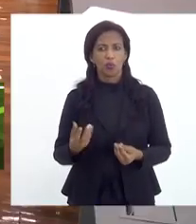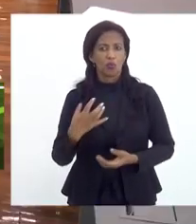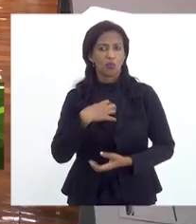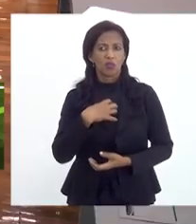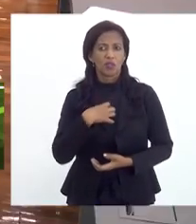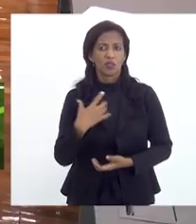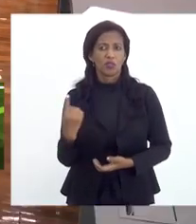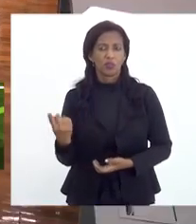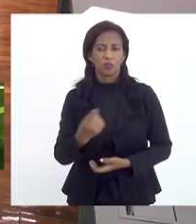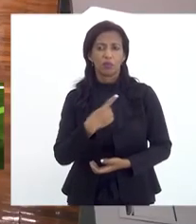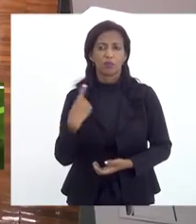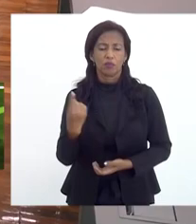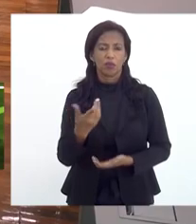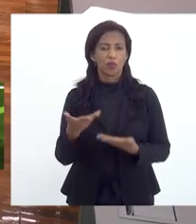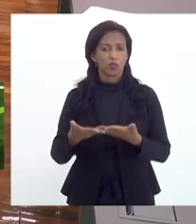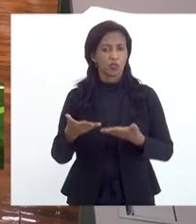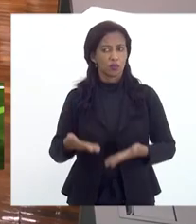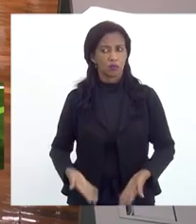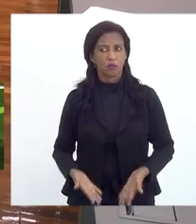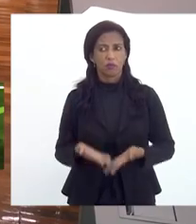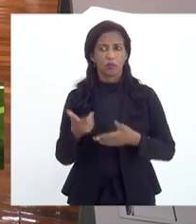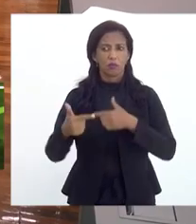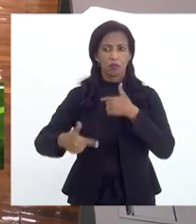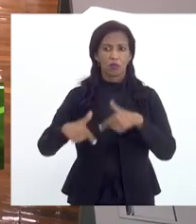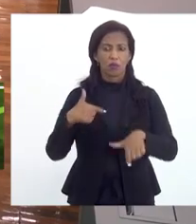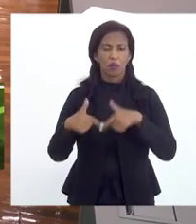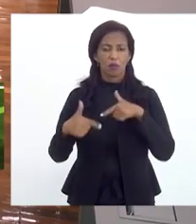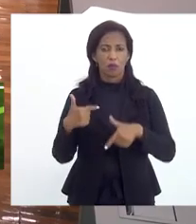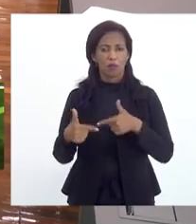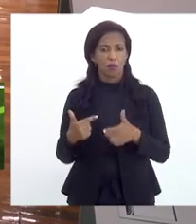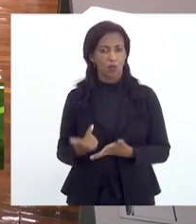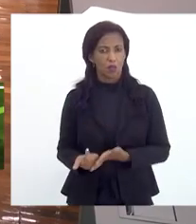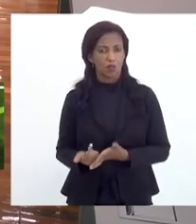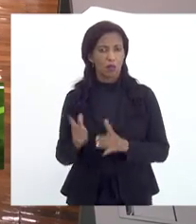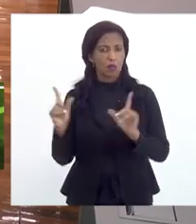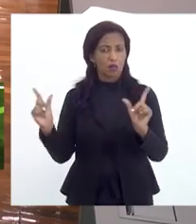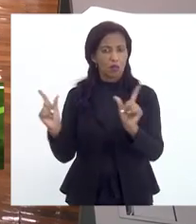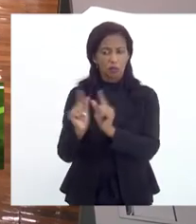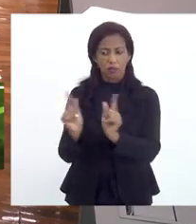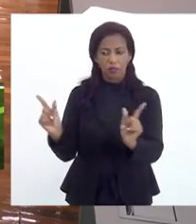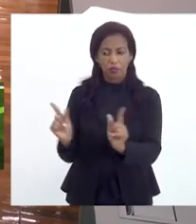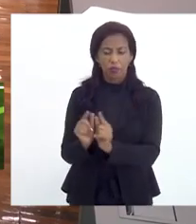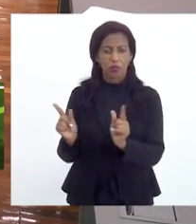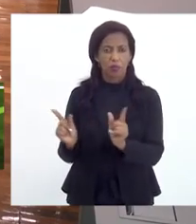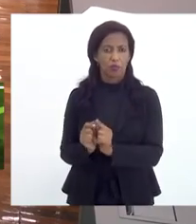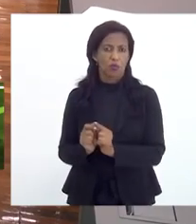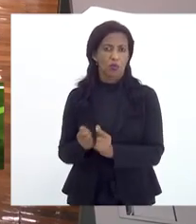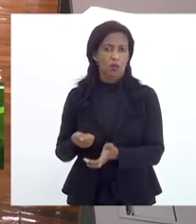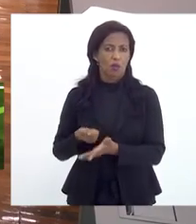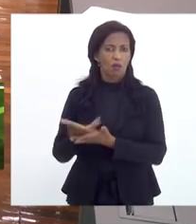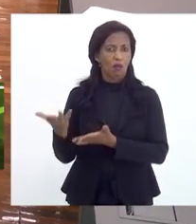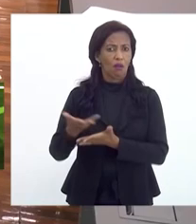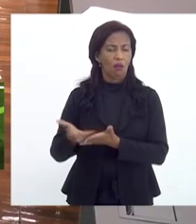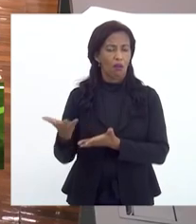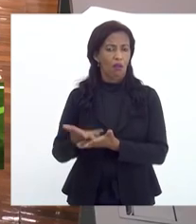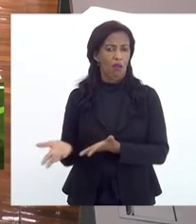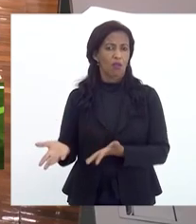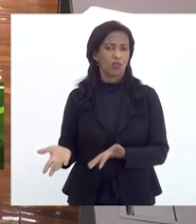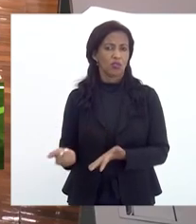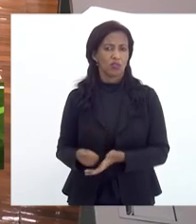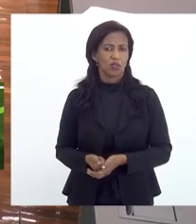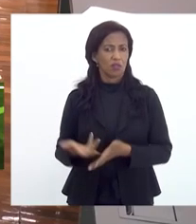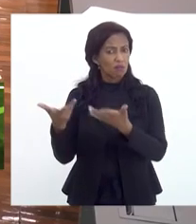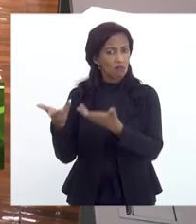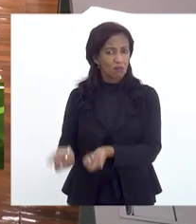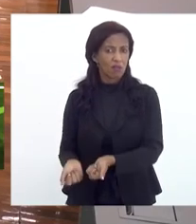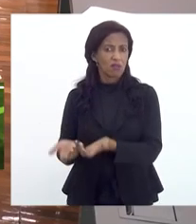sentido Para nós Que estamos aqui Trabalhando Em cima De redução De danos Olhar sem Um olhar crítico Sobre